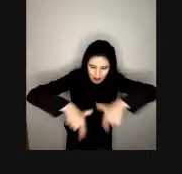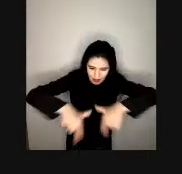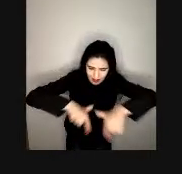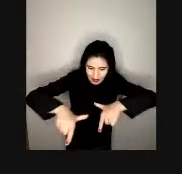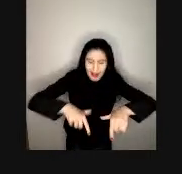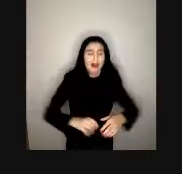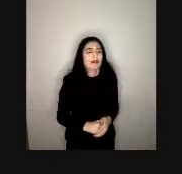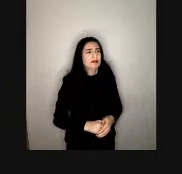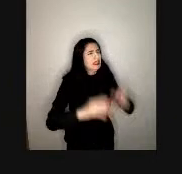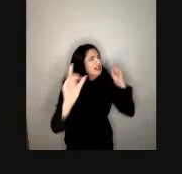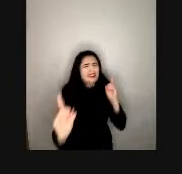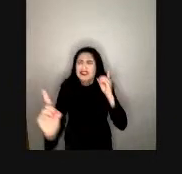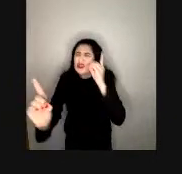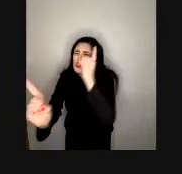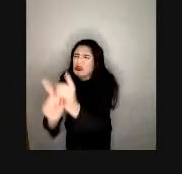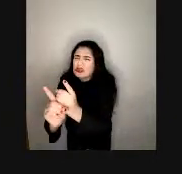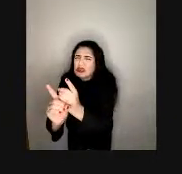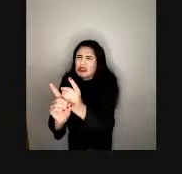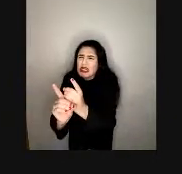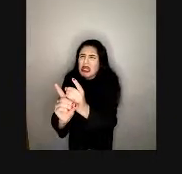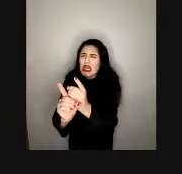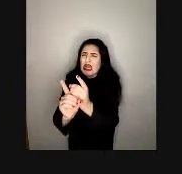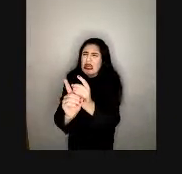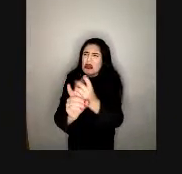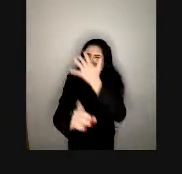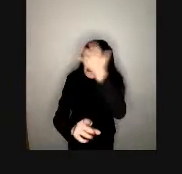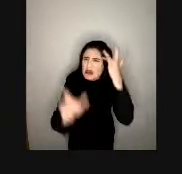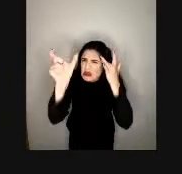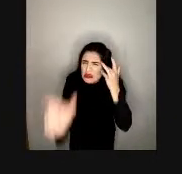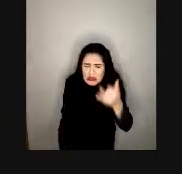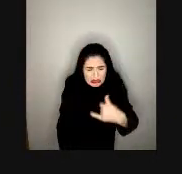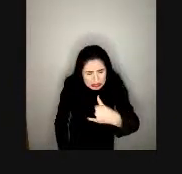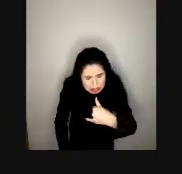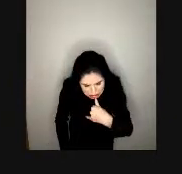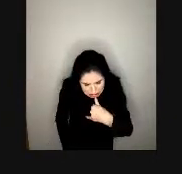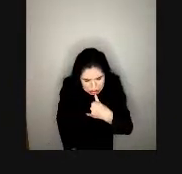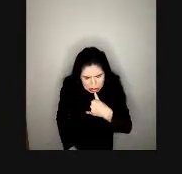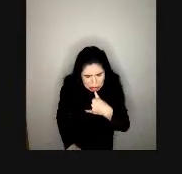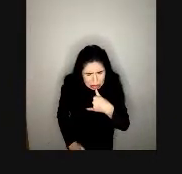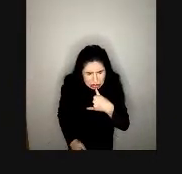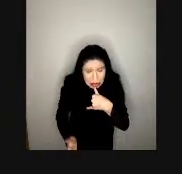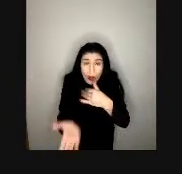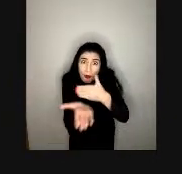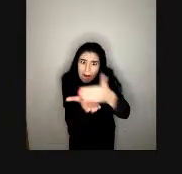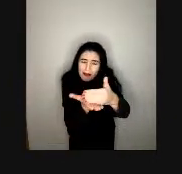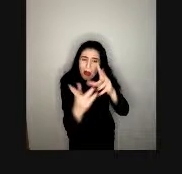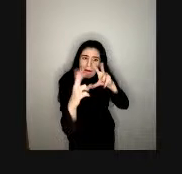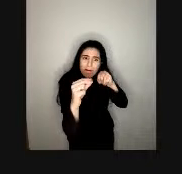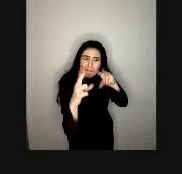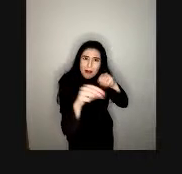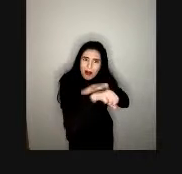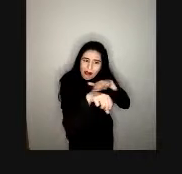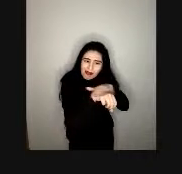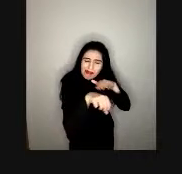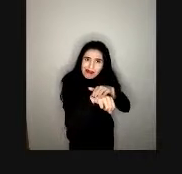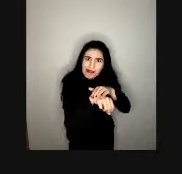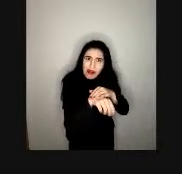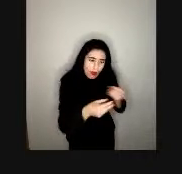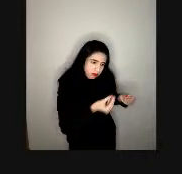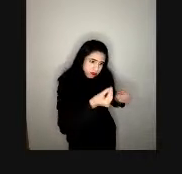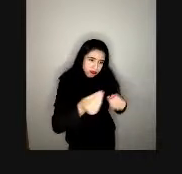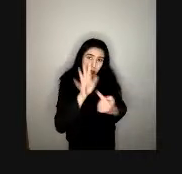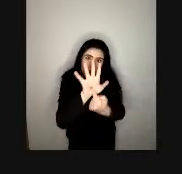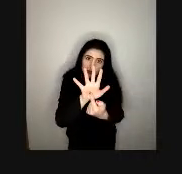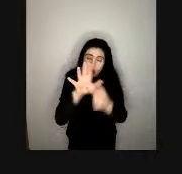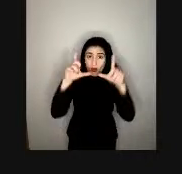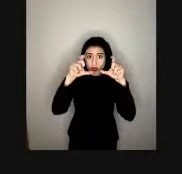uma tristeza absoluta. A gente começou a conversar e ela me trouxe essa foto que está ali atrás, que, na verdade, era uma